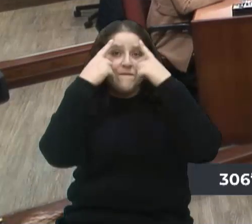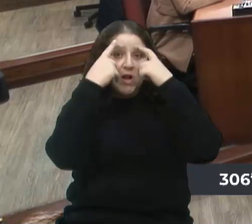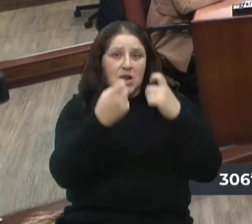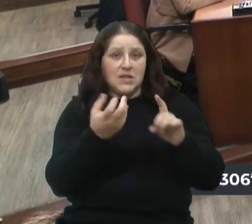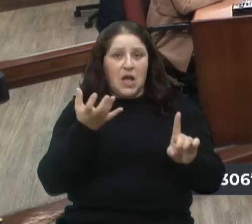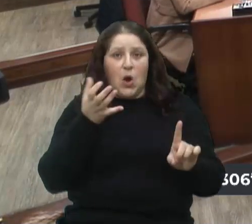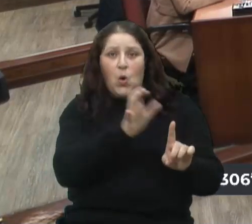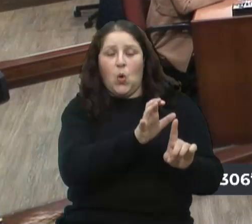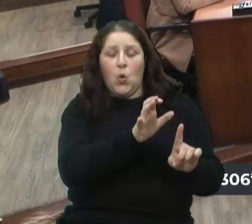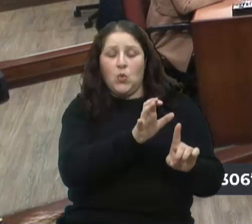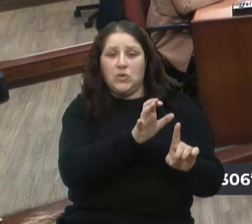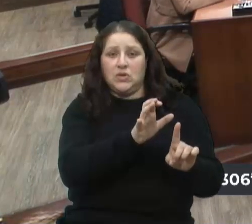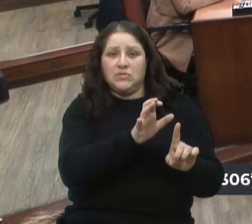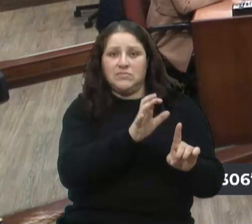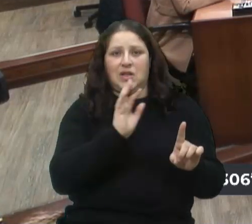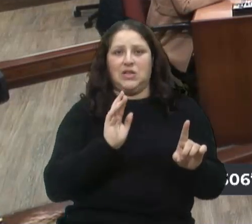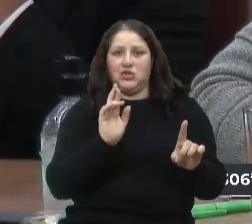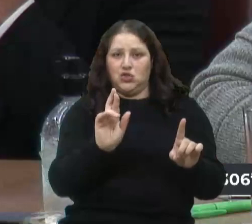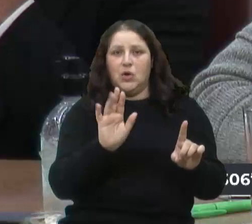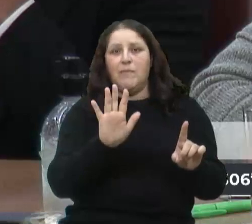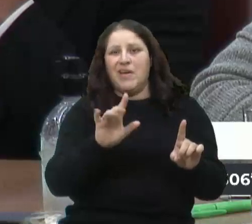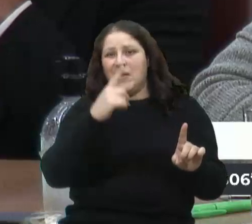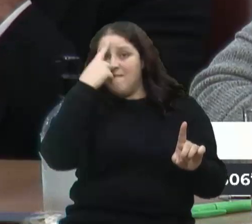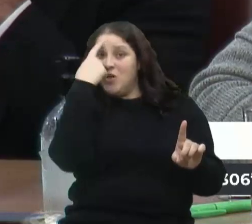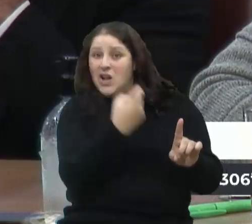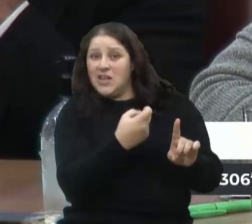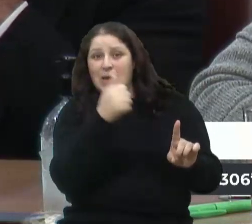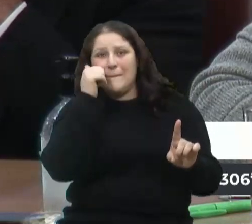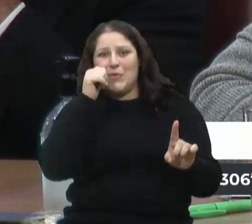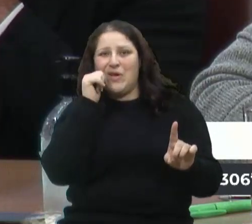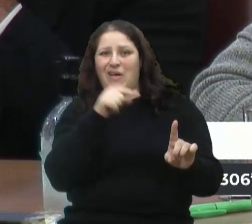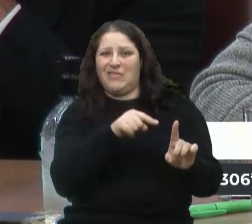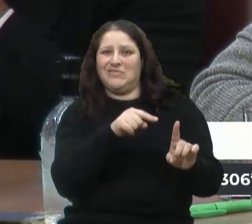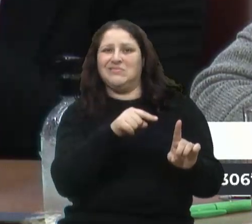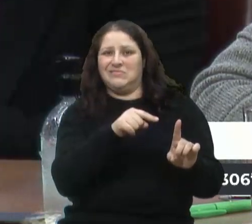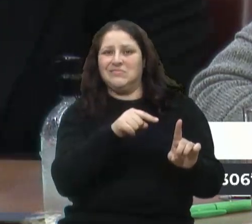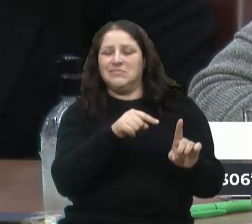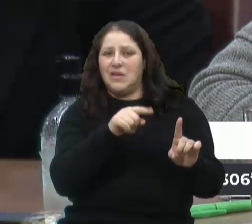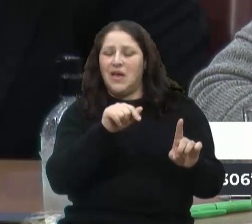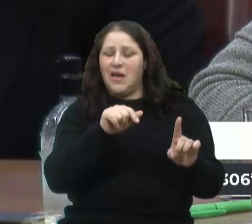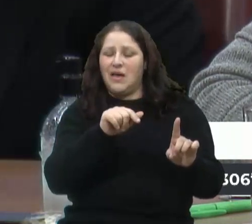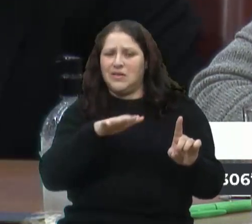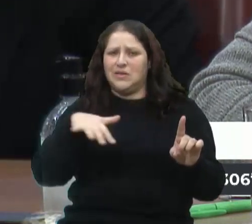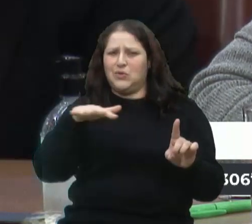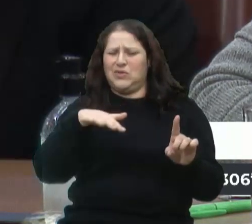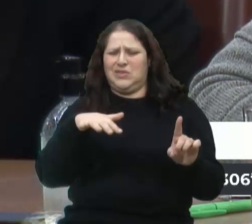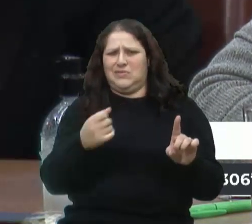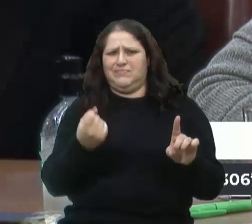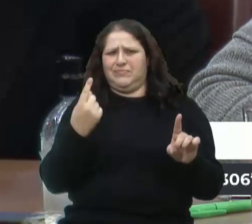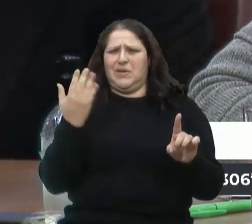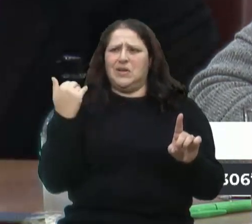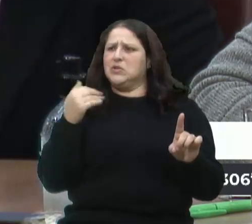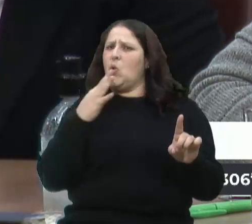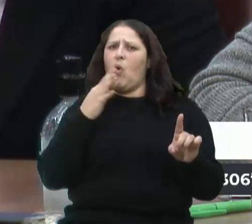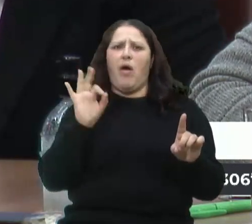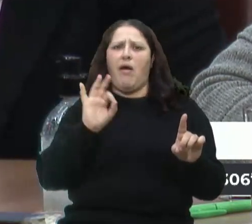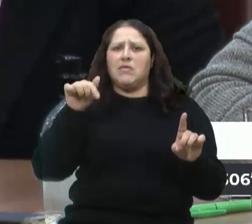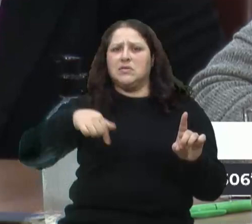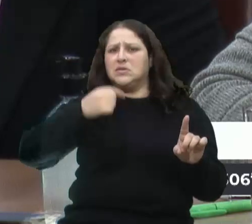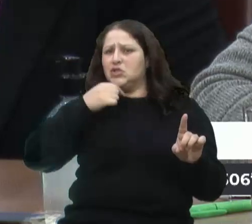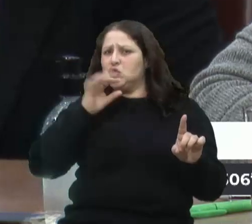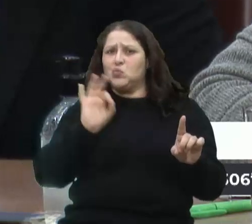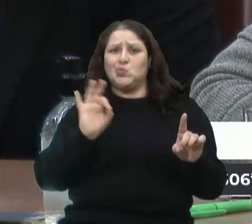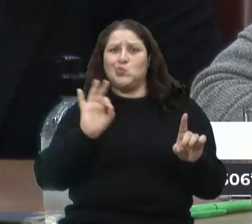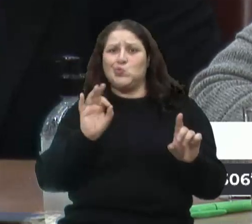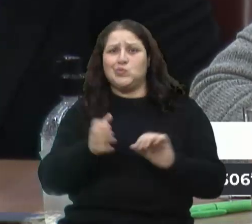uma agressão a mulheres, né? Uma situação atípica que a gente não conhecia até então aqui em Caxias do Sul,